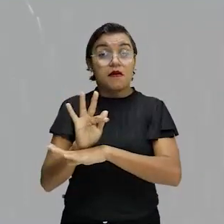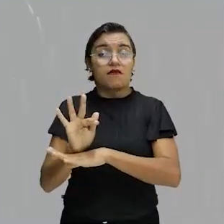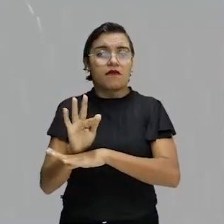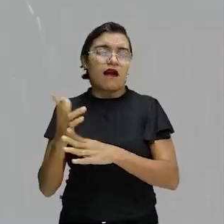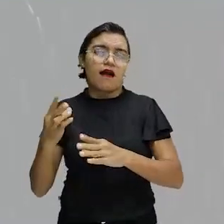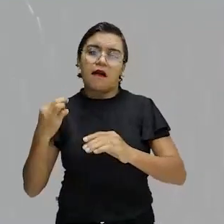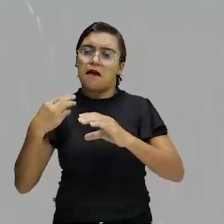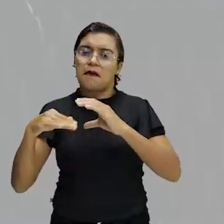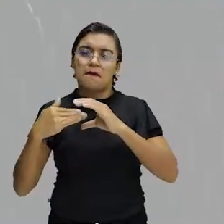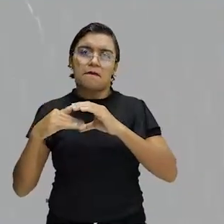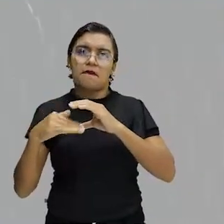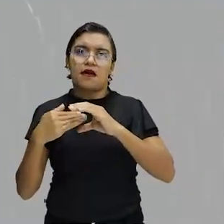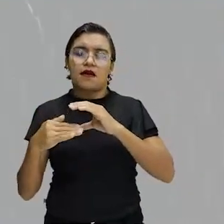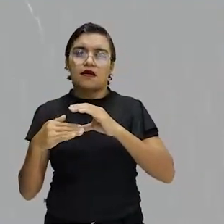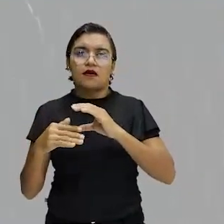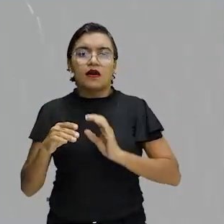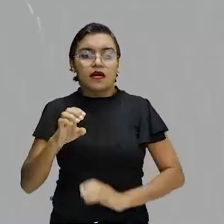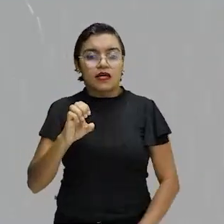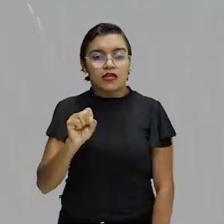né,